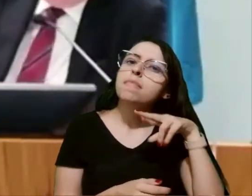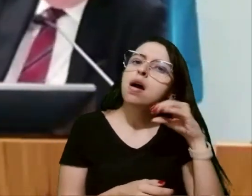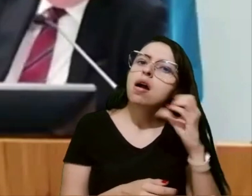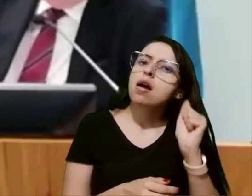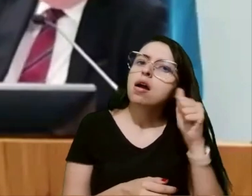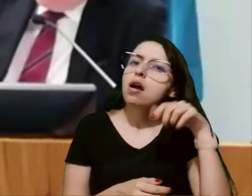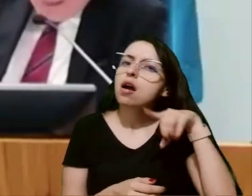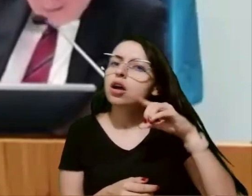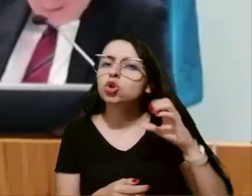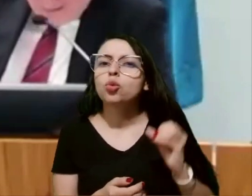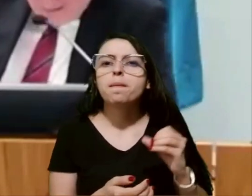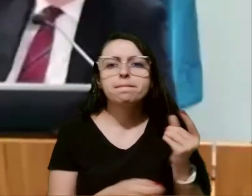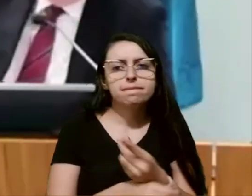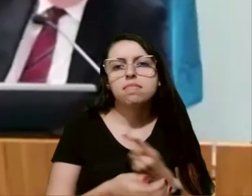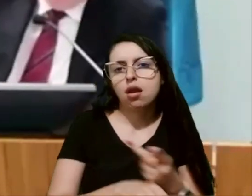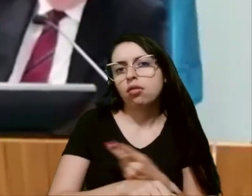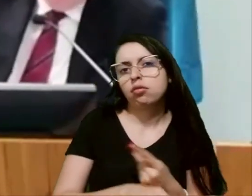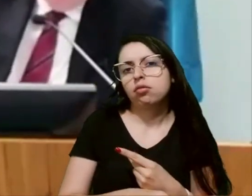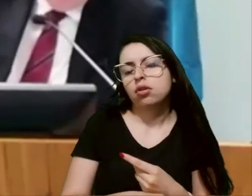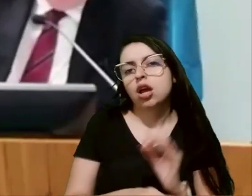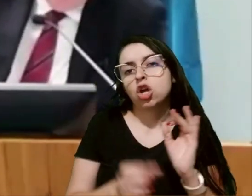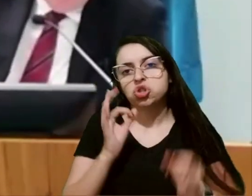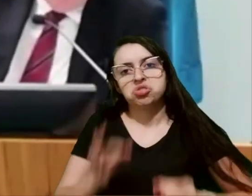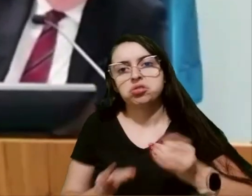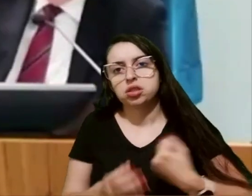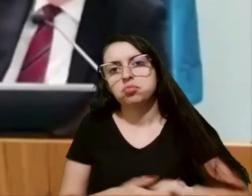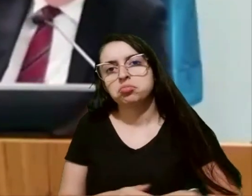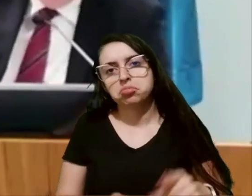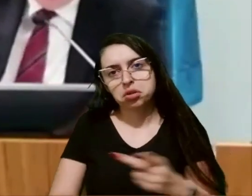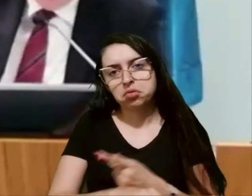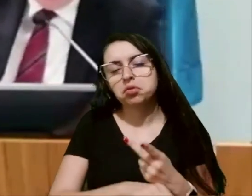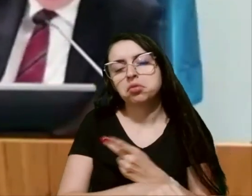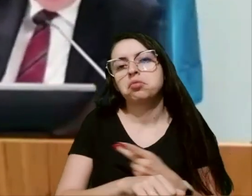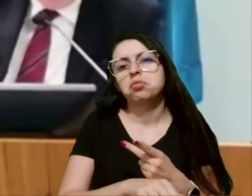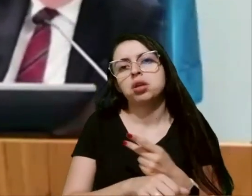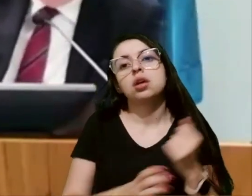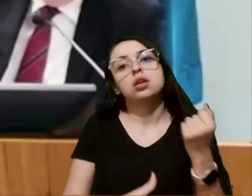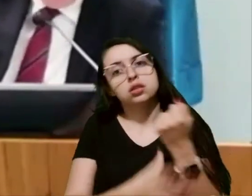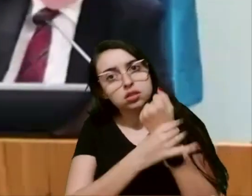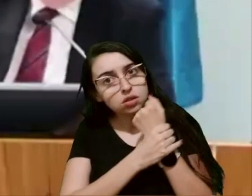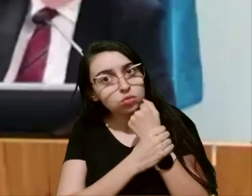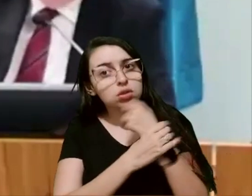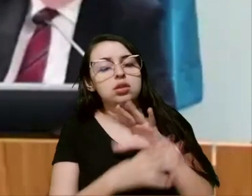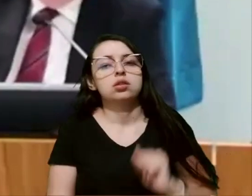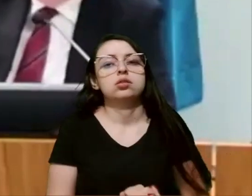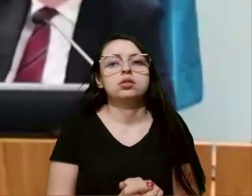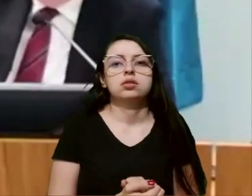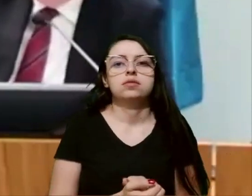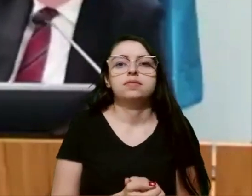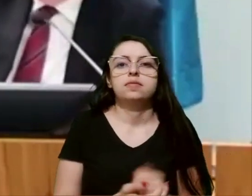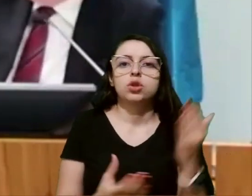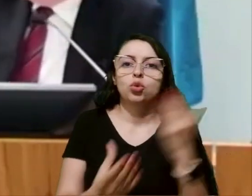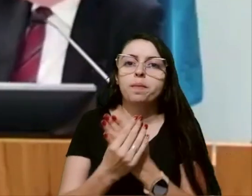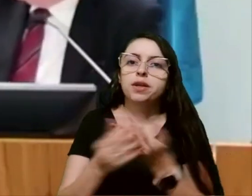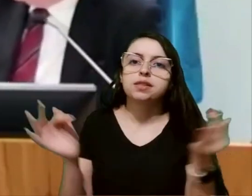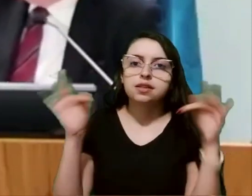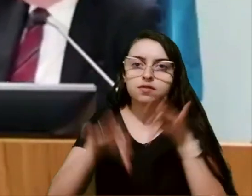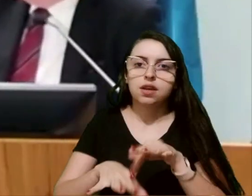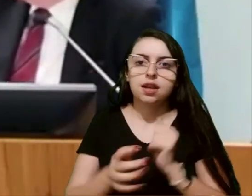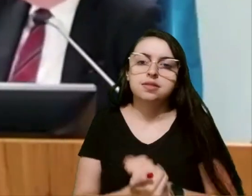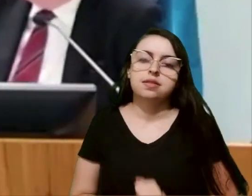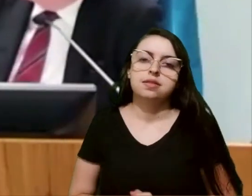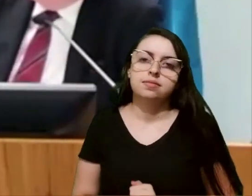dizia, não adianta buscar justiça. Ele dizia, olha, o que se busca no judiciário é a segurança jurídica, a segurança da coisa